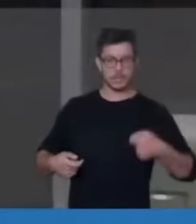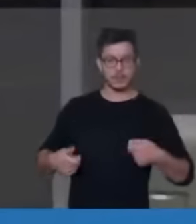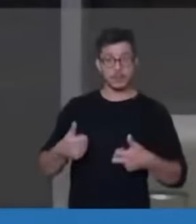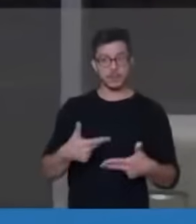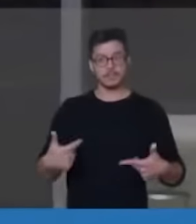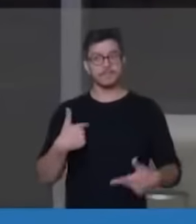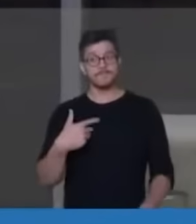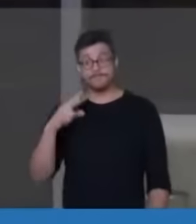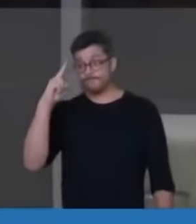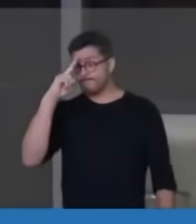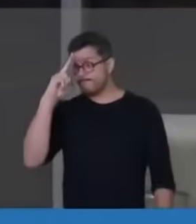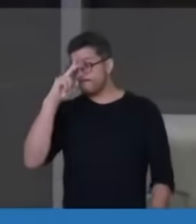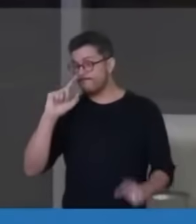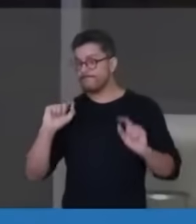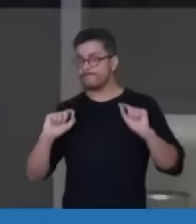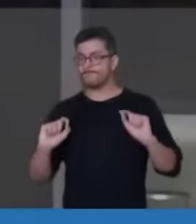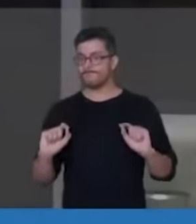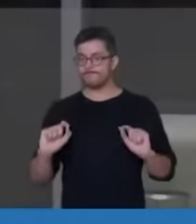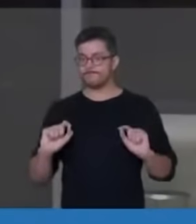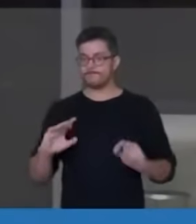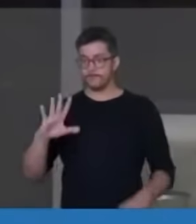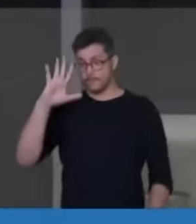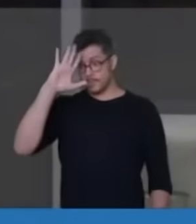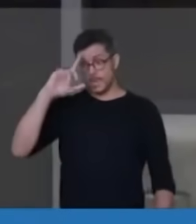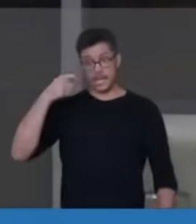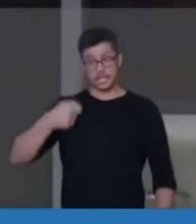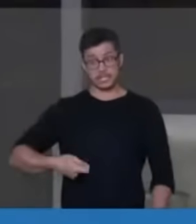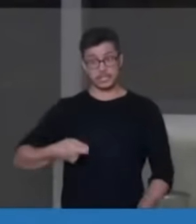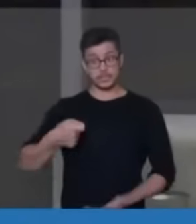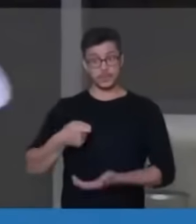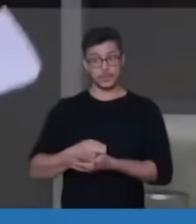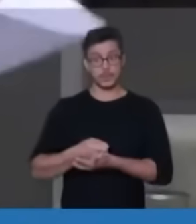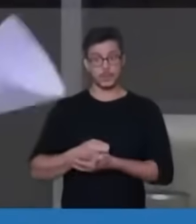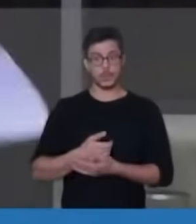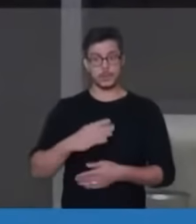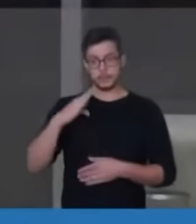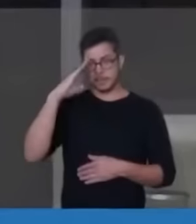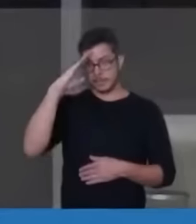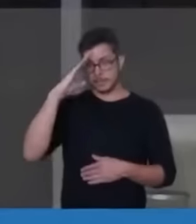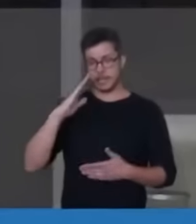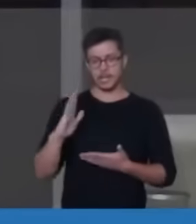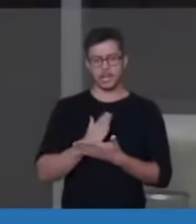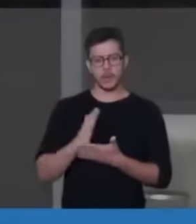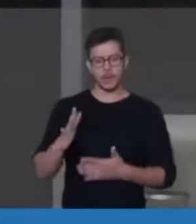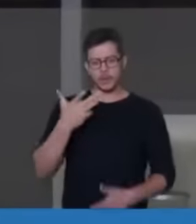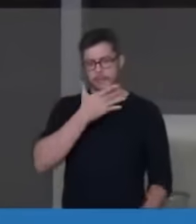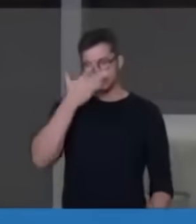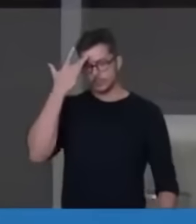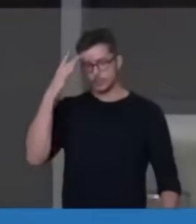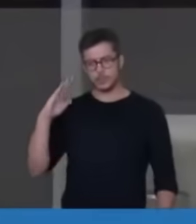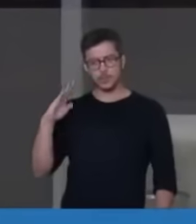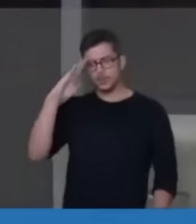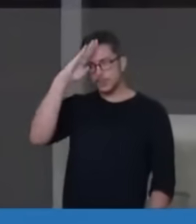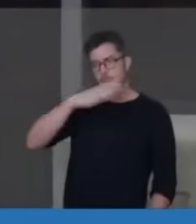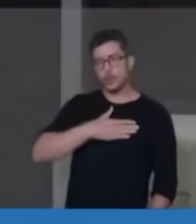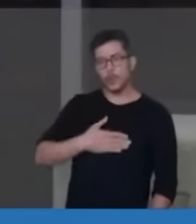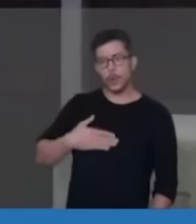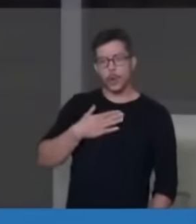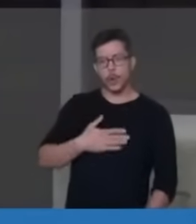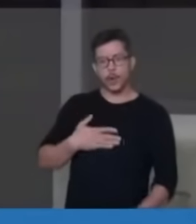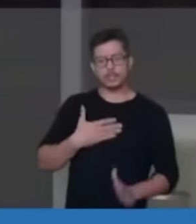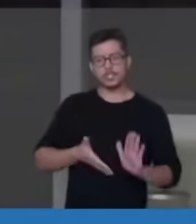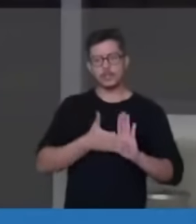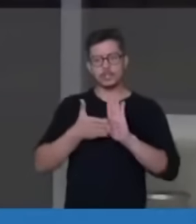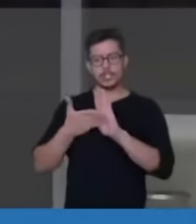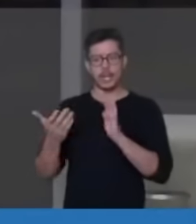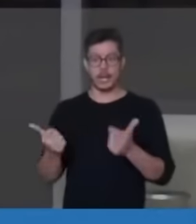né? Essa ditadura militar brasileira, que muitos bolsonaristas gostam de elogiar, elogiam até